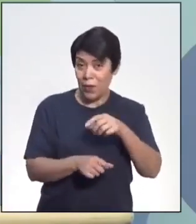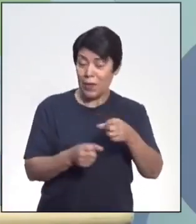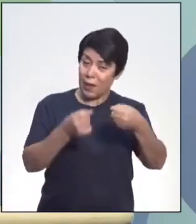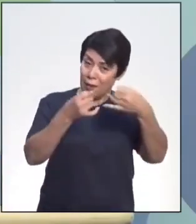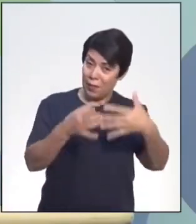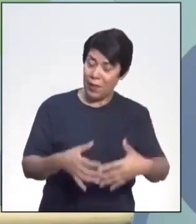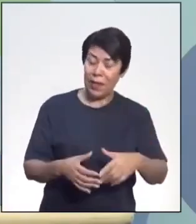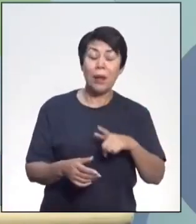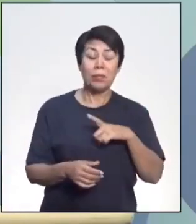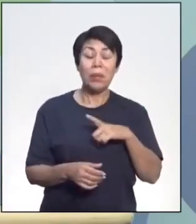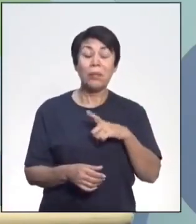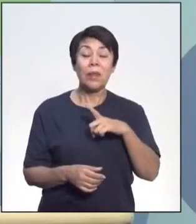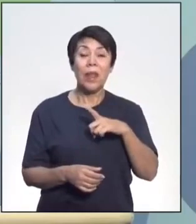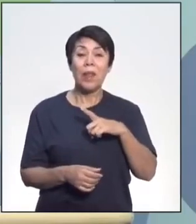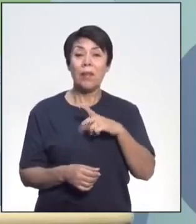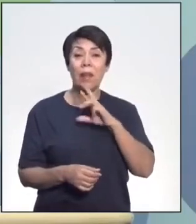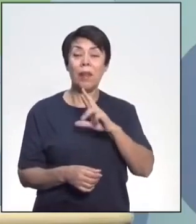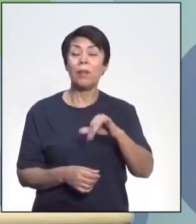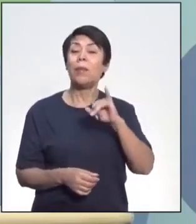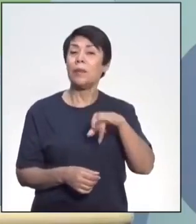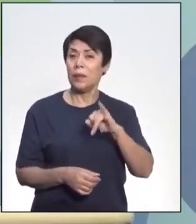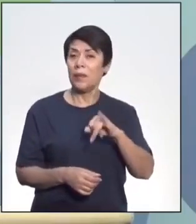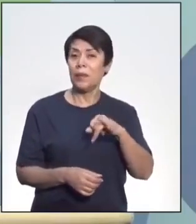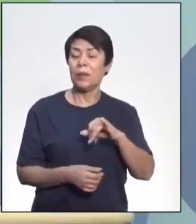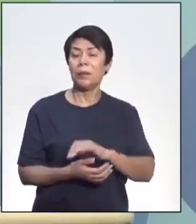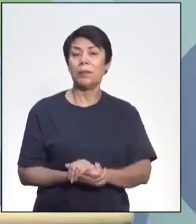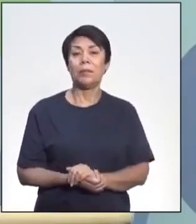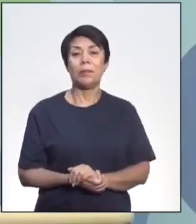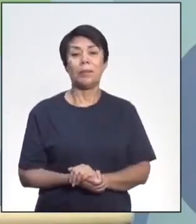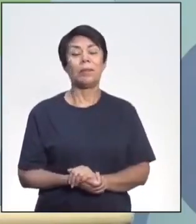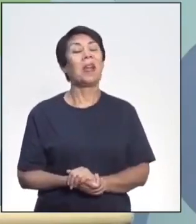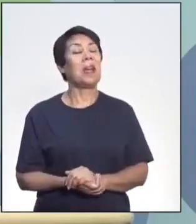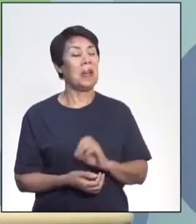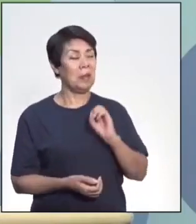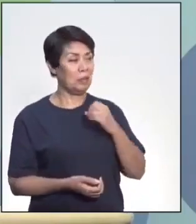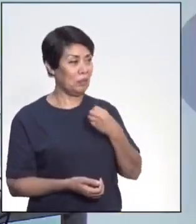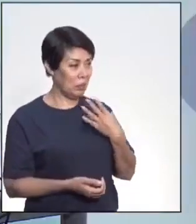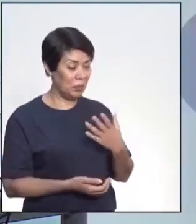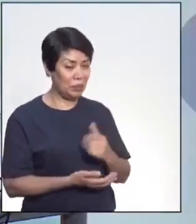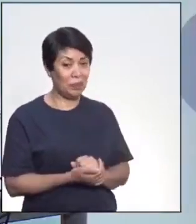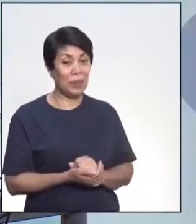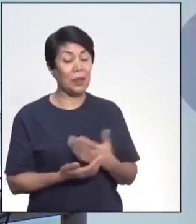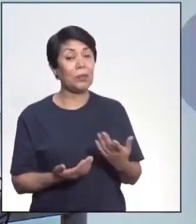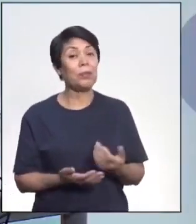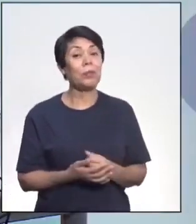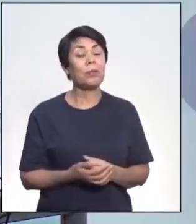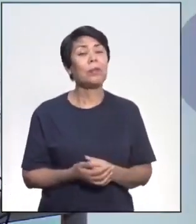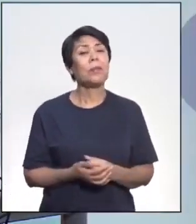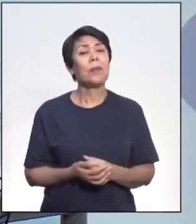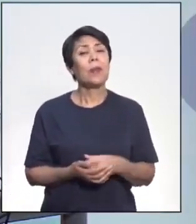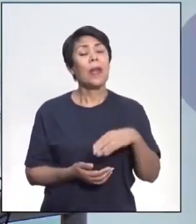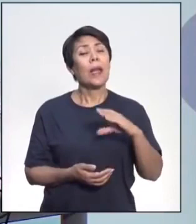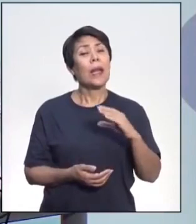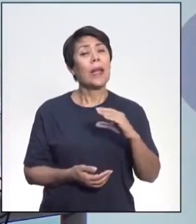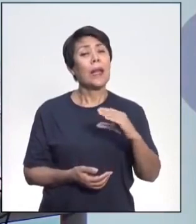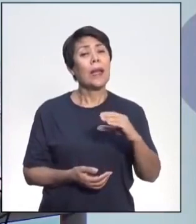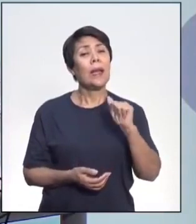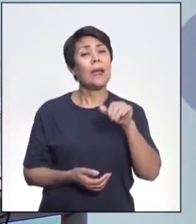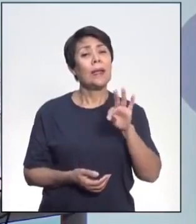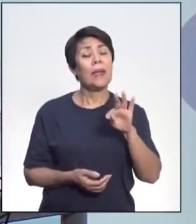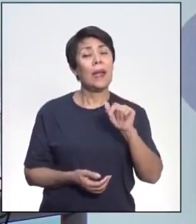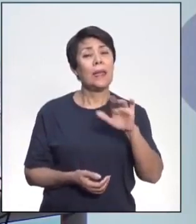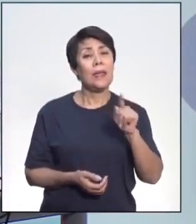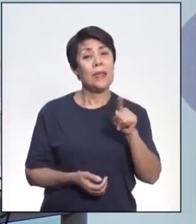quantidade até considerável que indicou o catalisador, sim. Ah, legal. Então, qual que é o papel do catalisador, pessoal? Ele